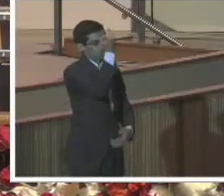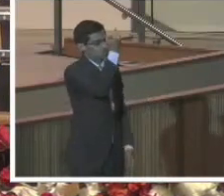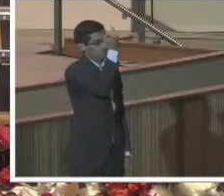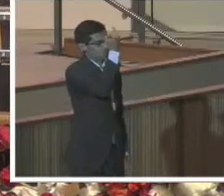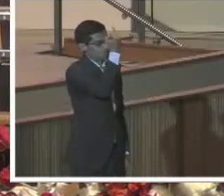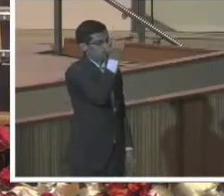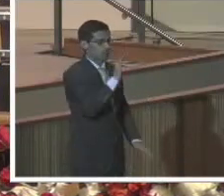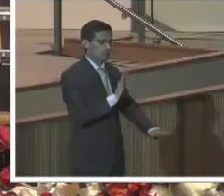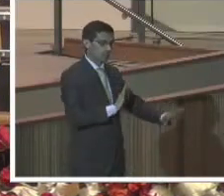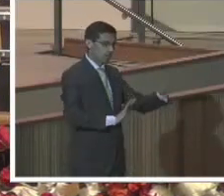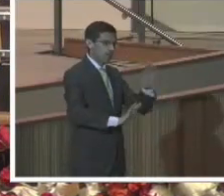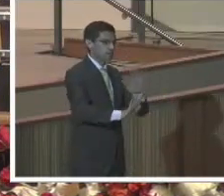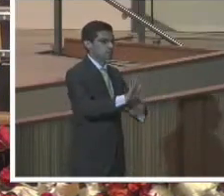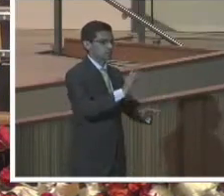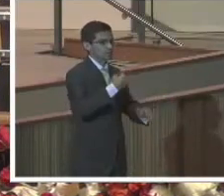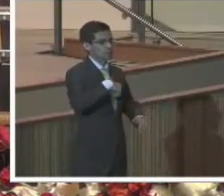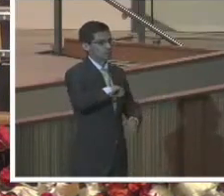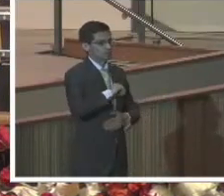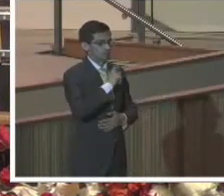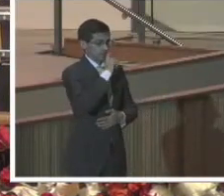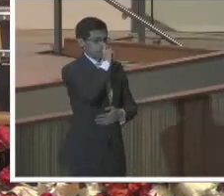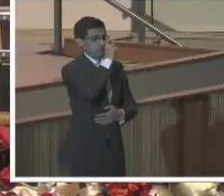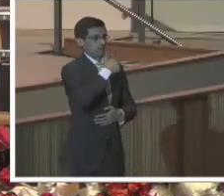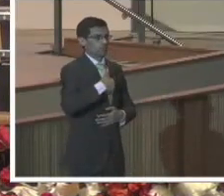Às vezes gente muito grande,